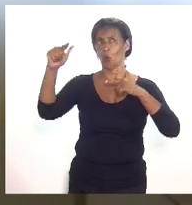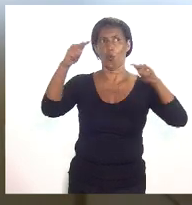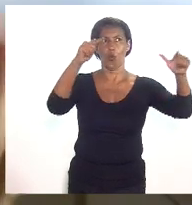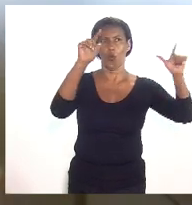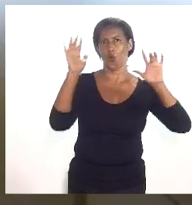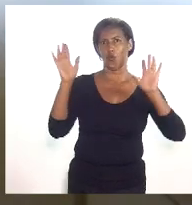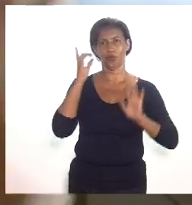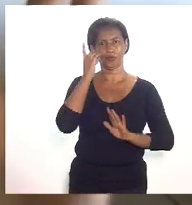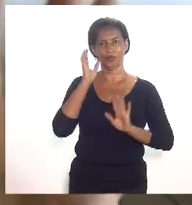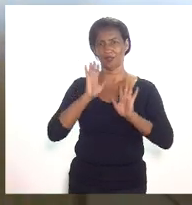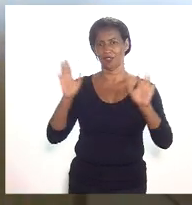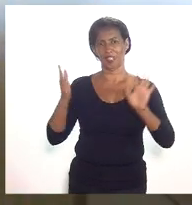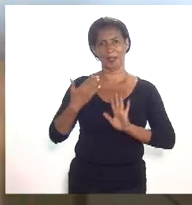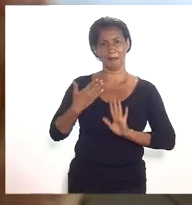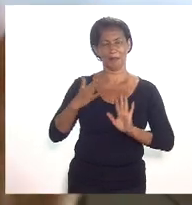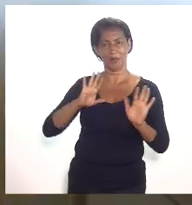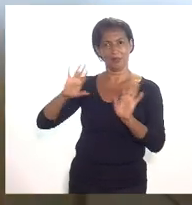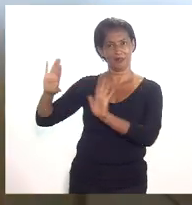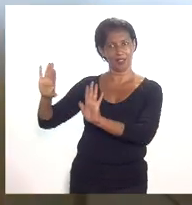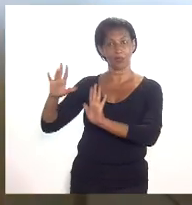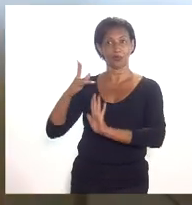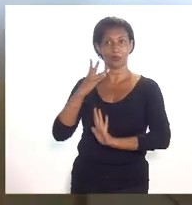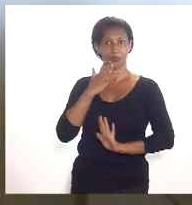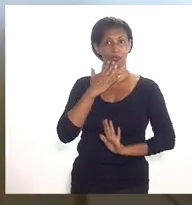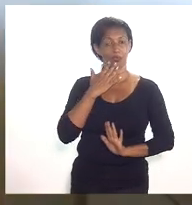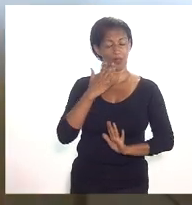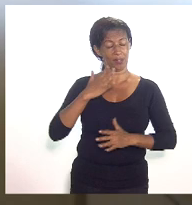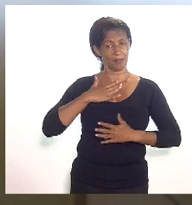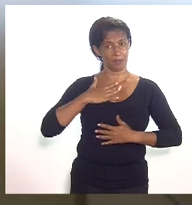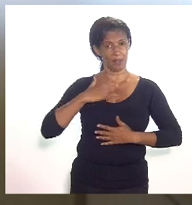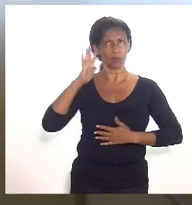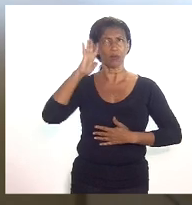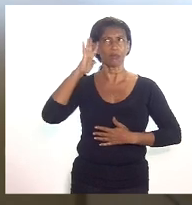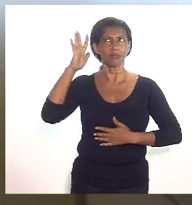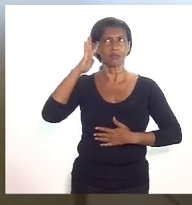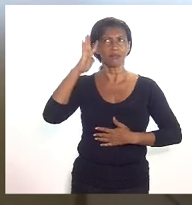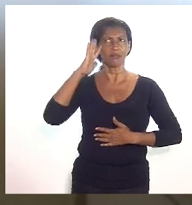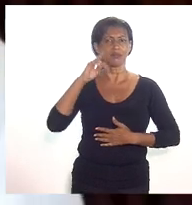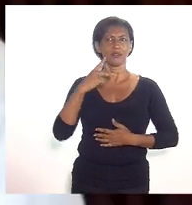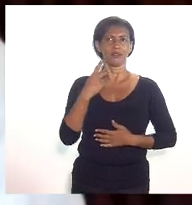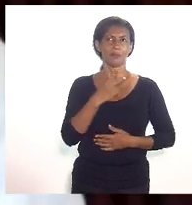meu, mas só para reflexão de Vossa Excelência.